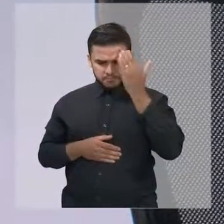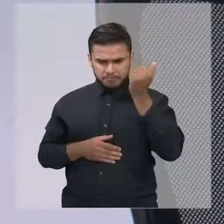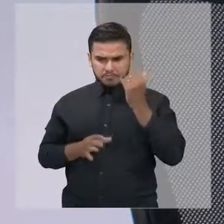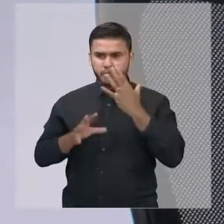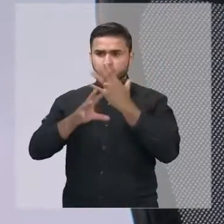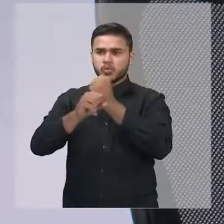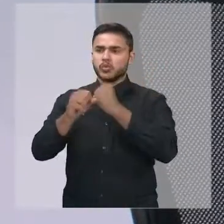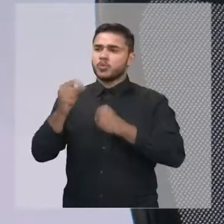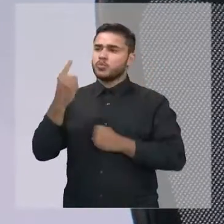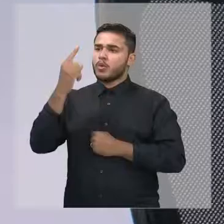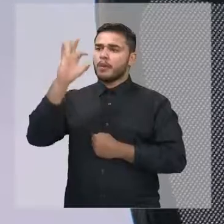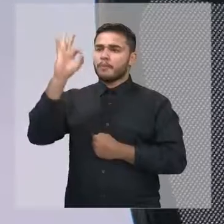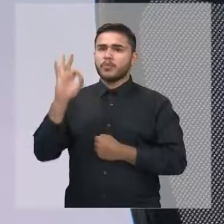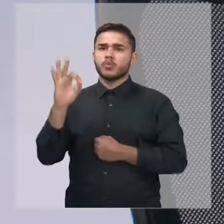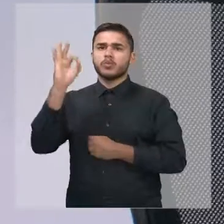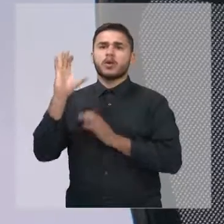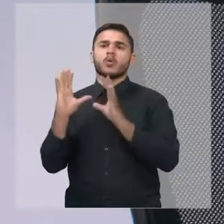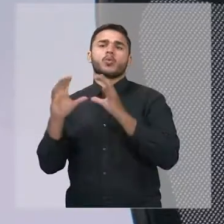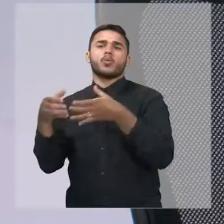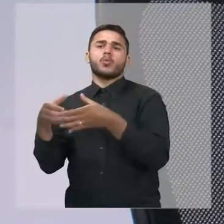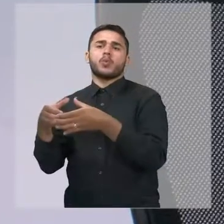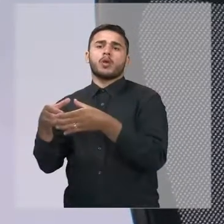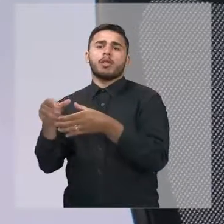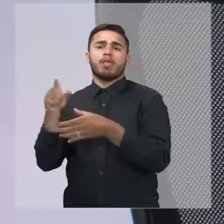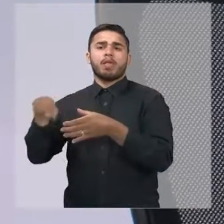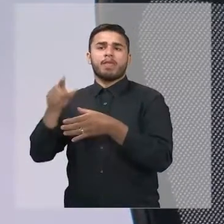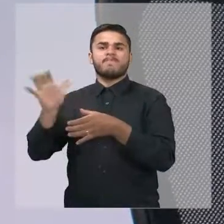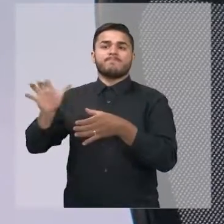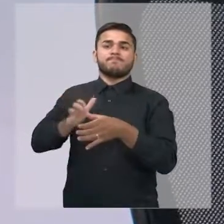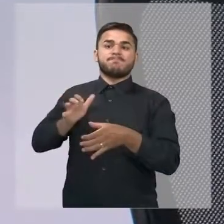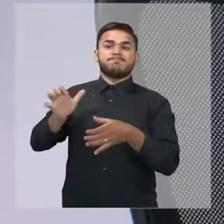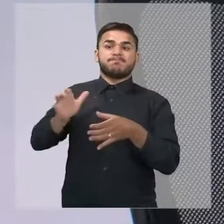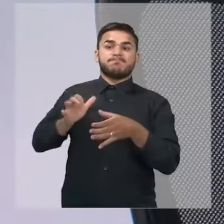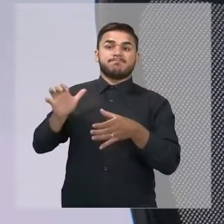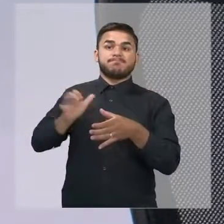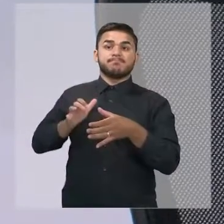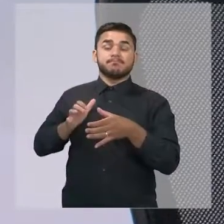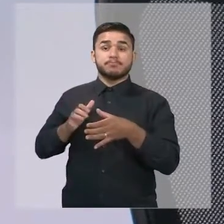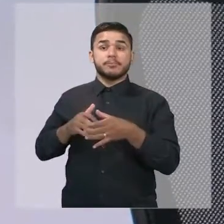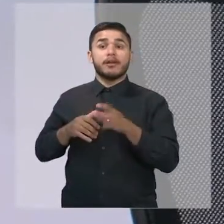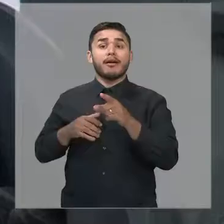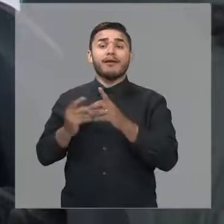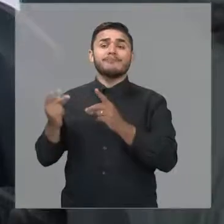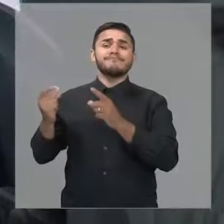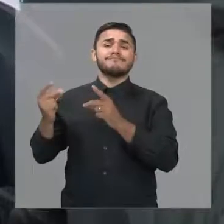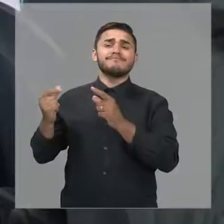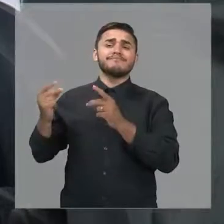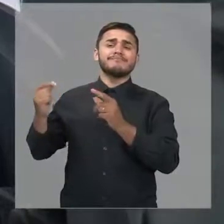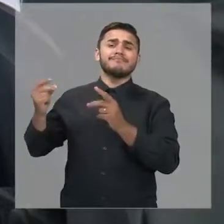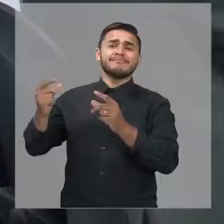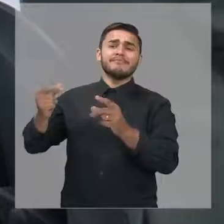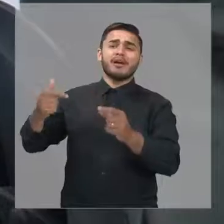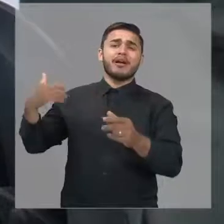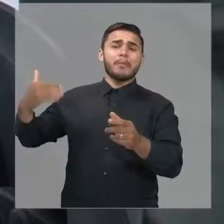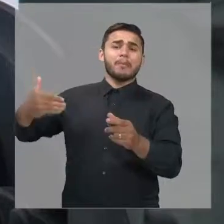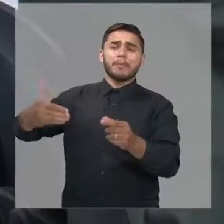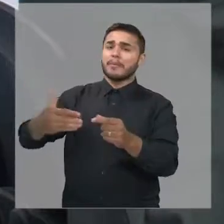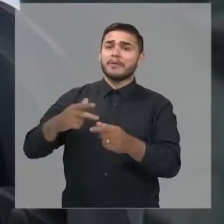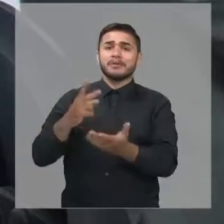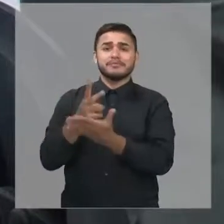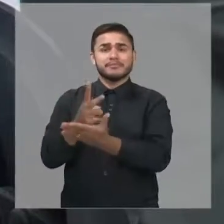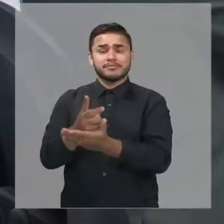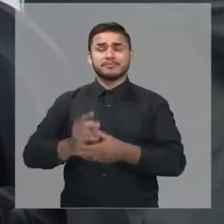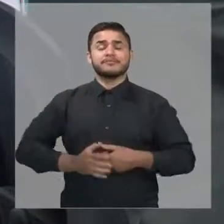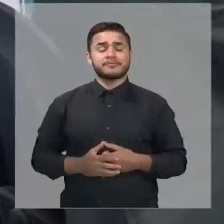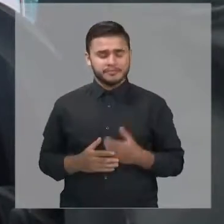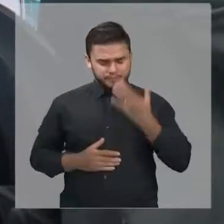essa distância, né, desse grupo diminuto que tem essa renda muito superior à média e que se distancia